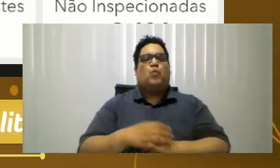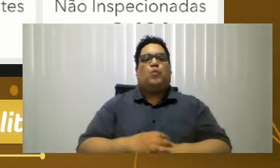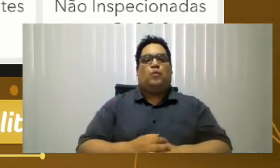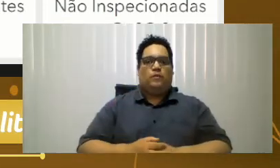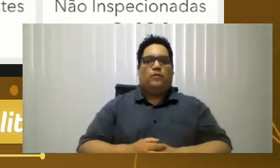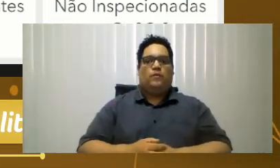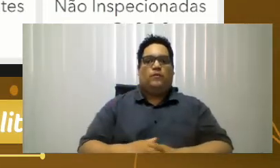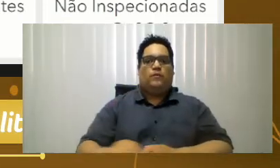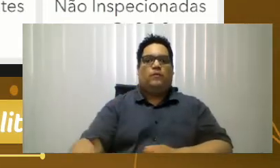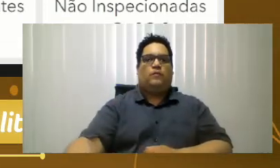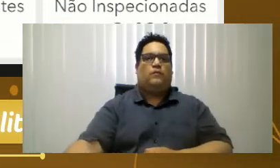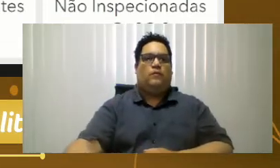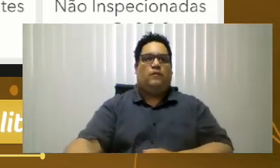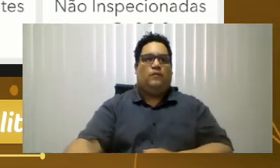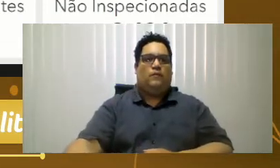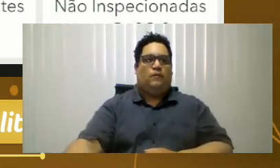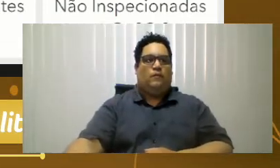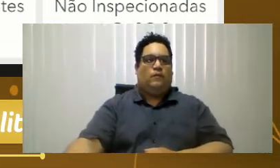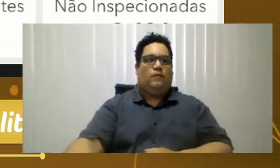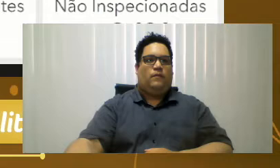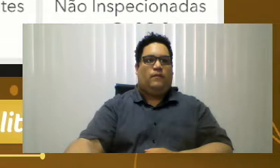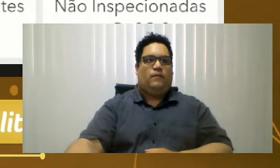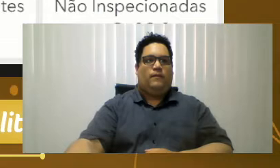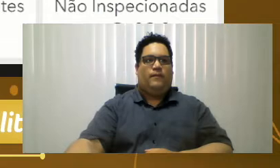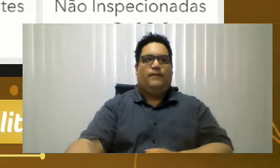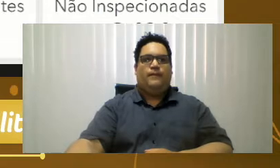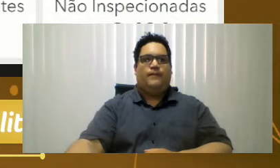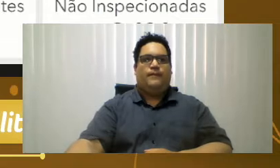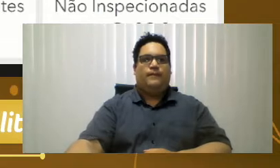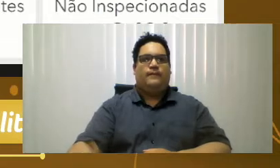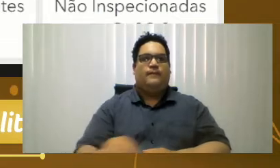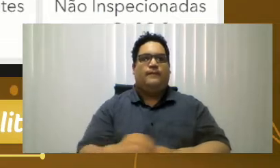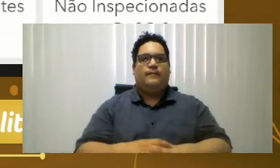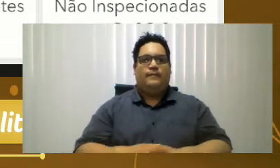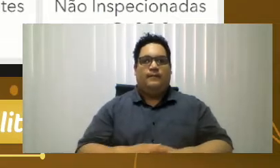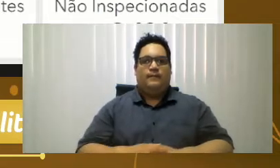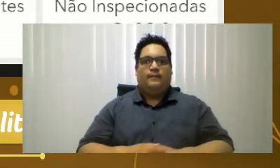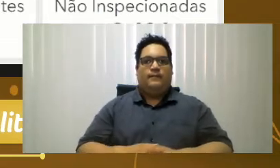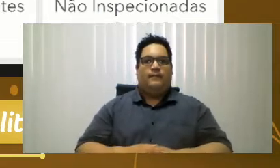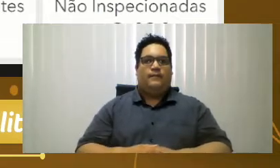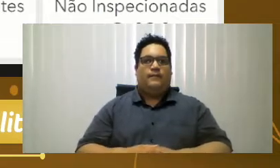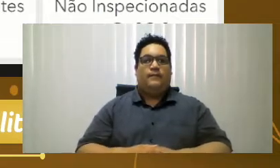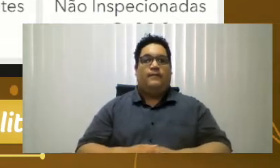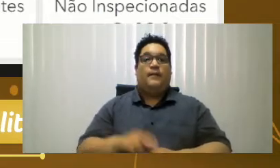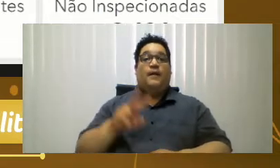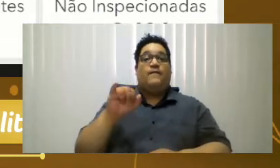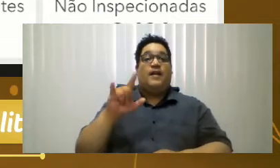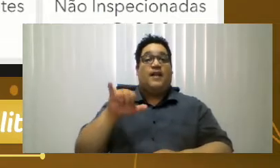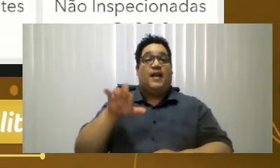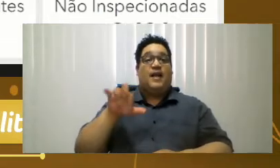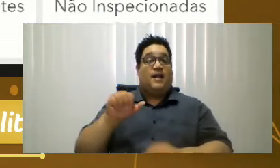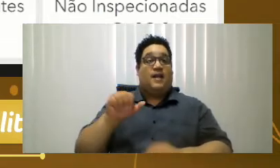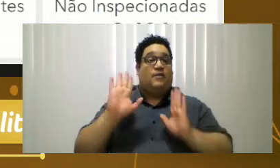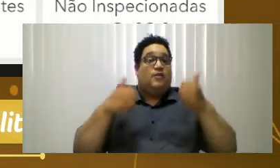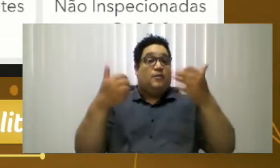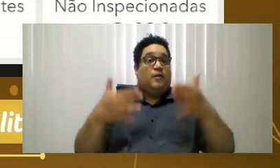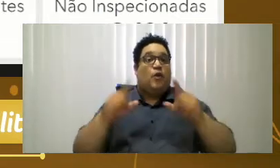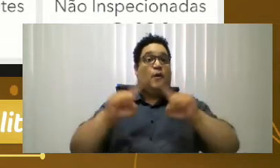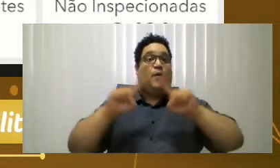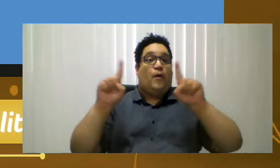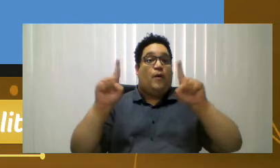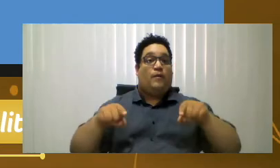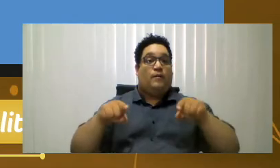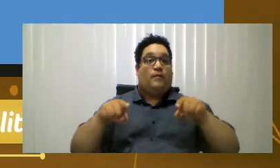Vou passar aqui, a Valéria já apresentou o nosso portal GEO aqui do nosso departamento de